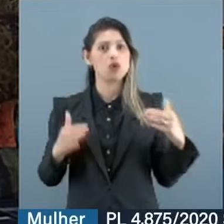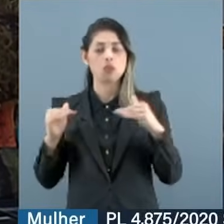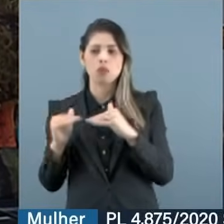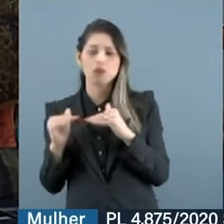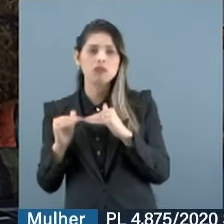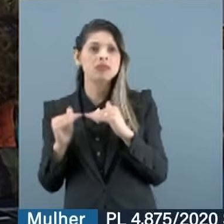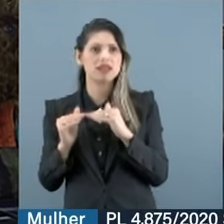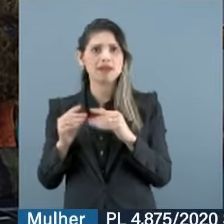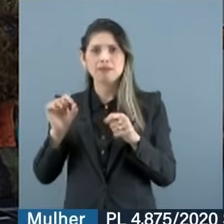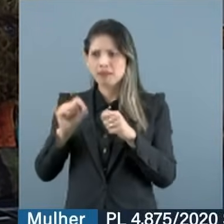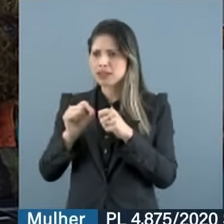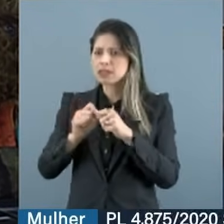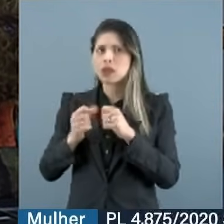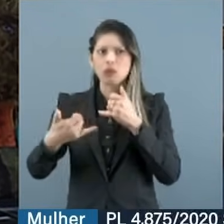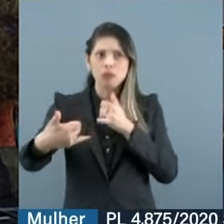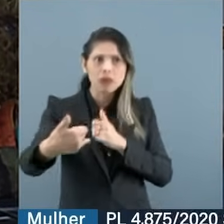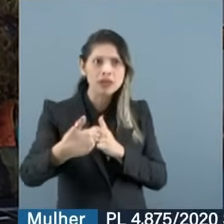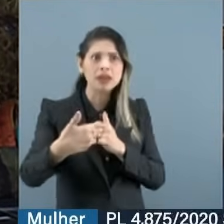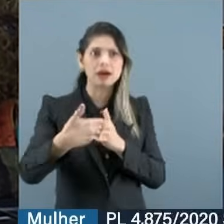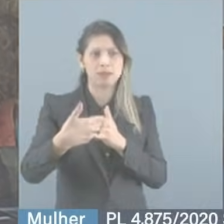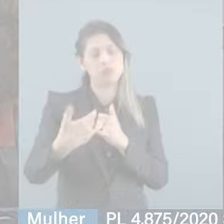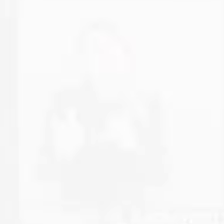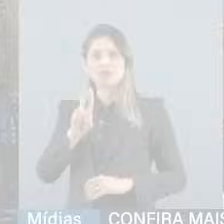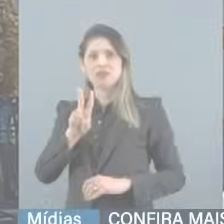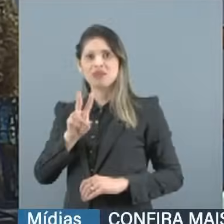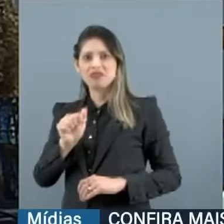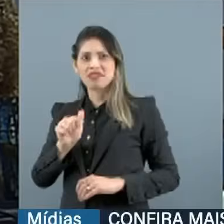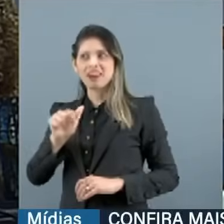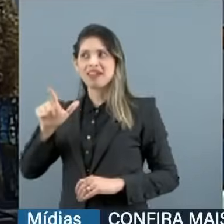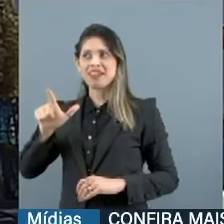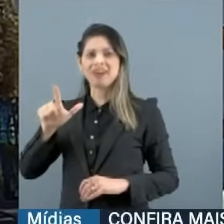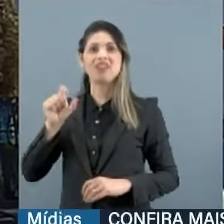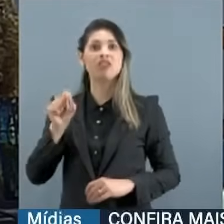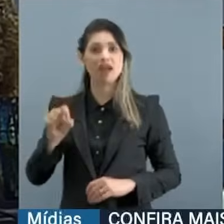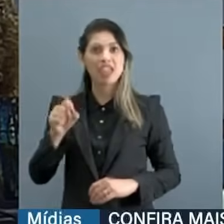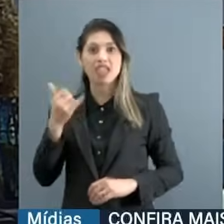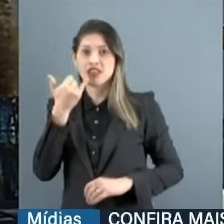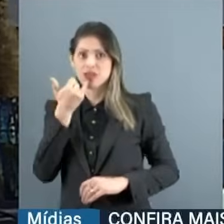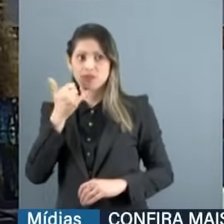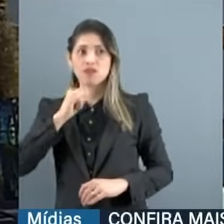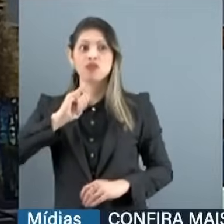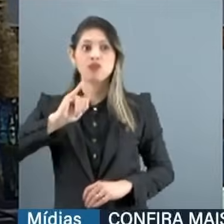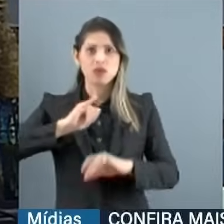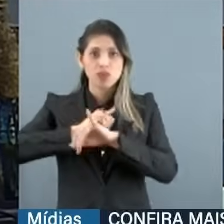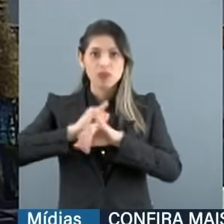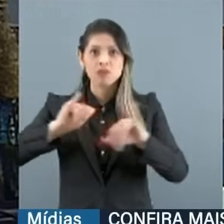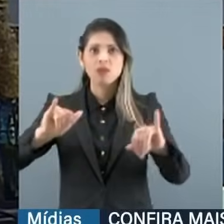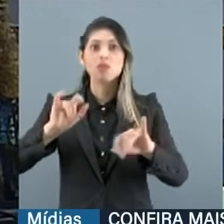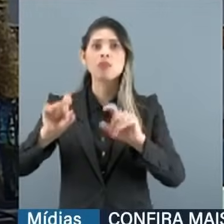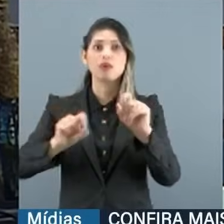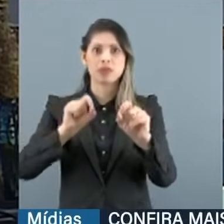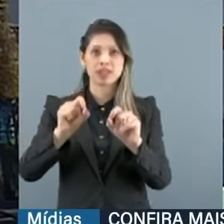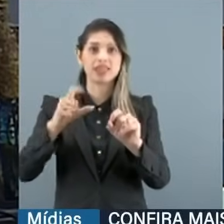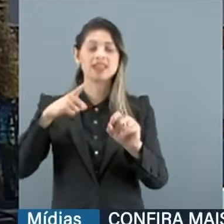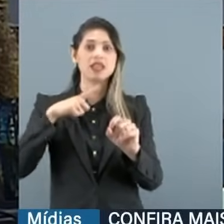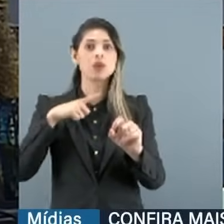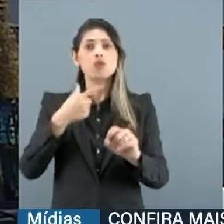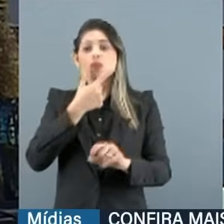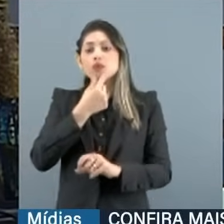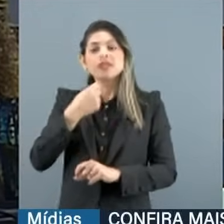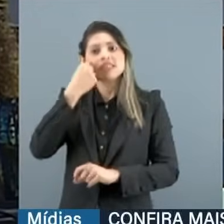presidente da República. Ficaria até difícil falar não aquela. É, a matéria diz que, segundo o